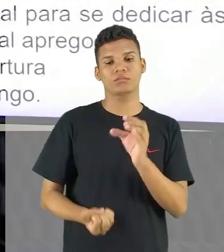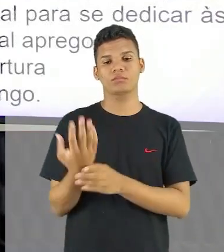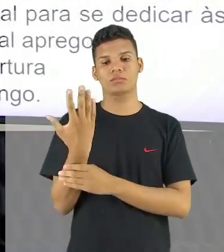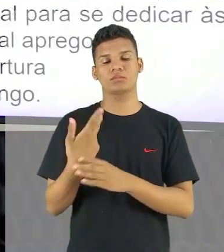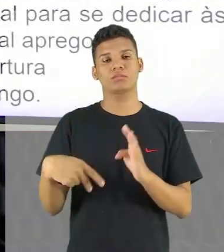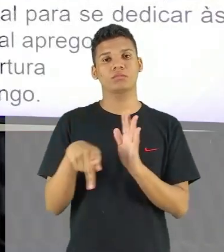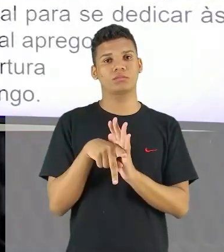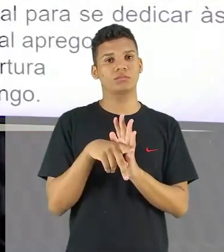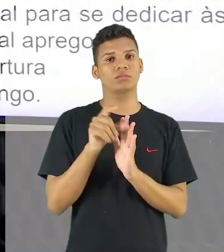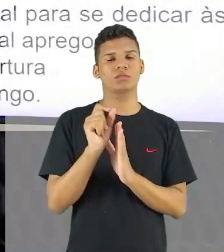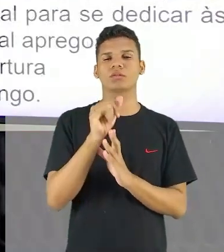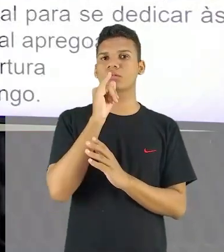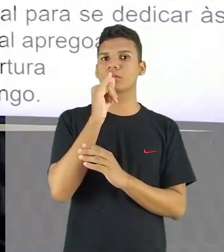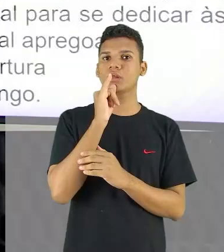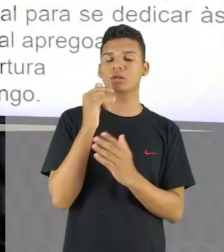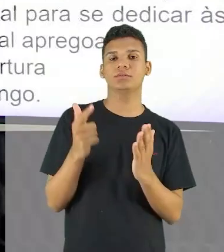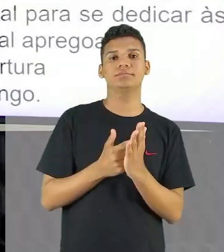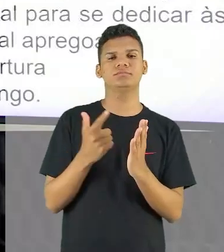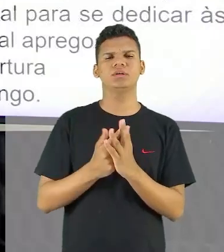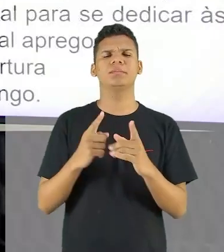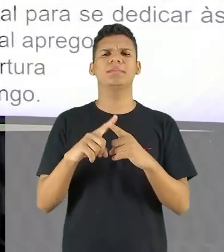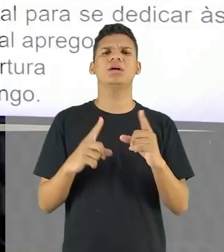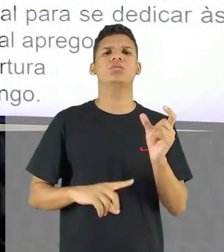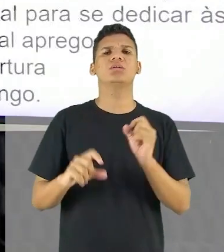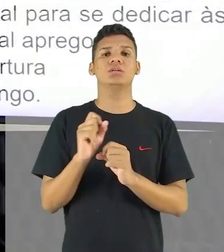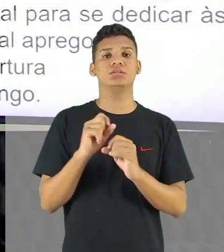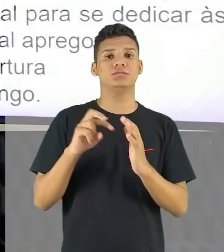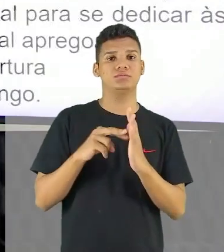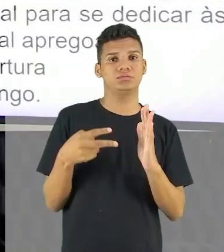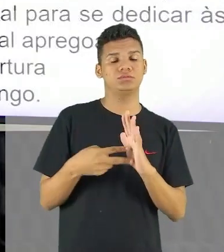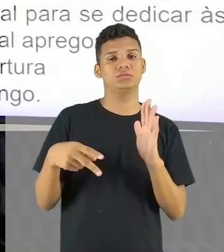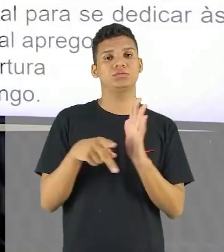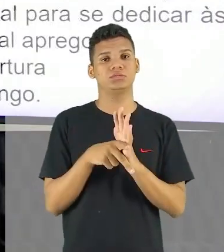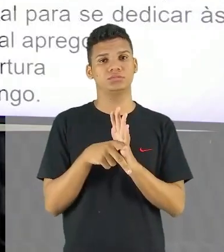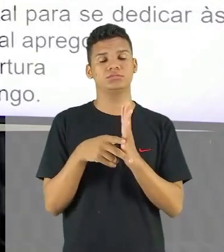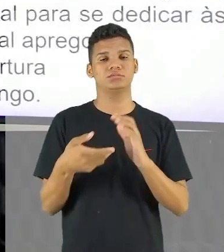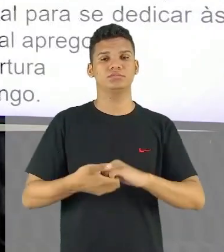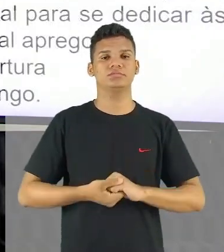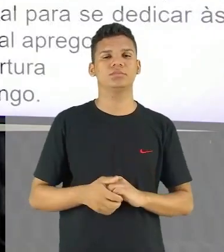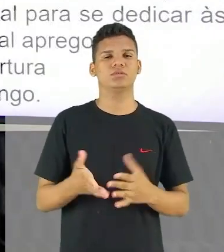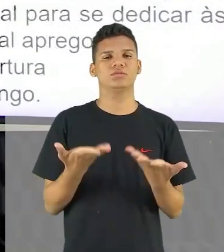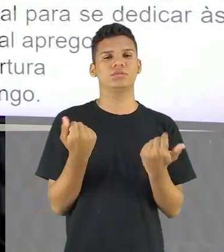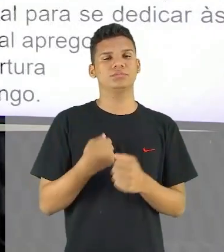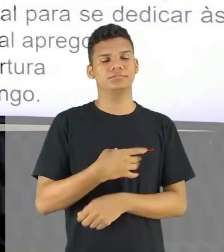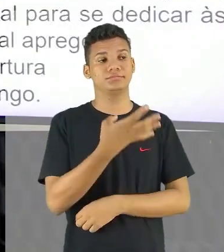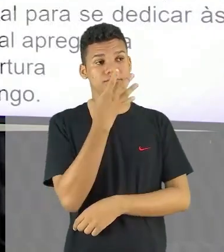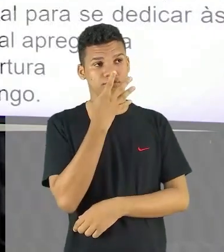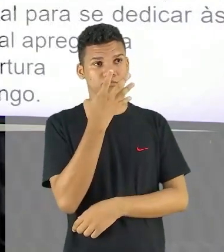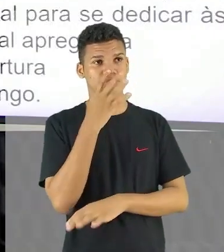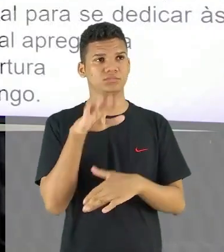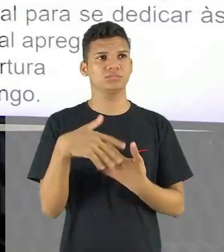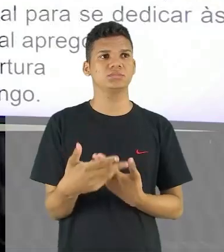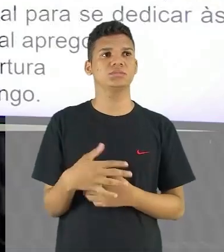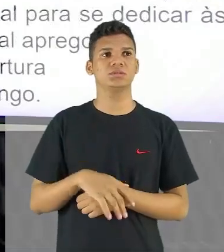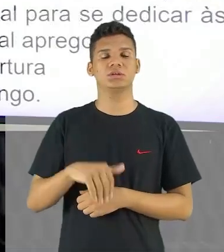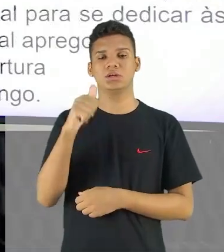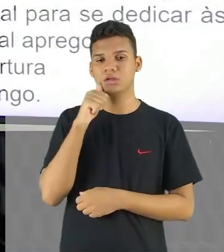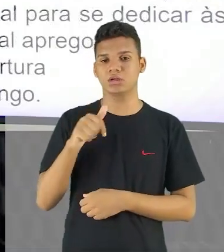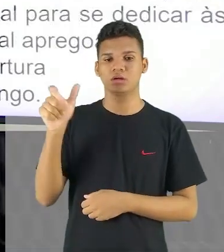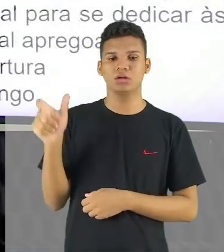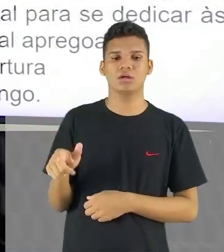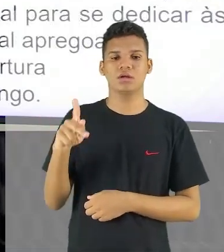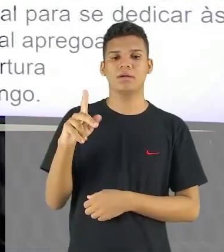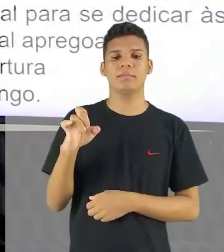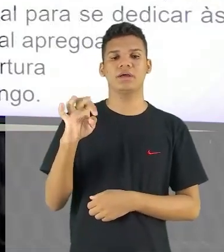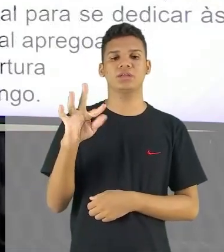uma obra literária. Como é que a UEMA trabalha essa interpretação das obras? Vamos ver? Dona